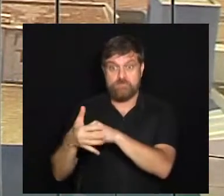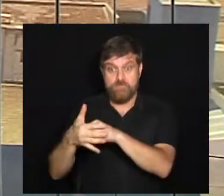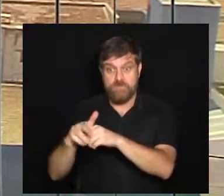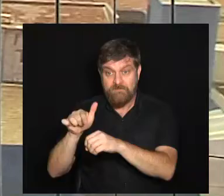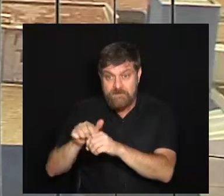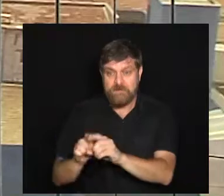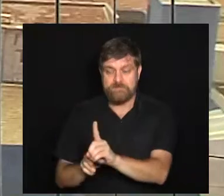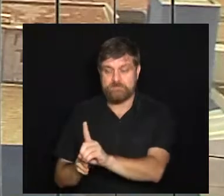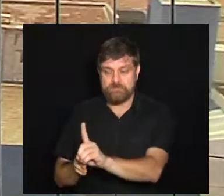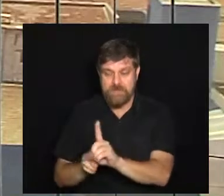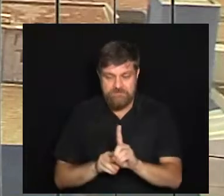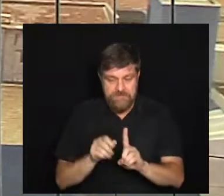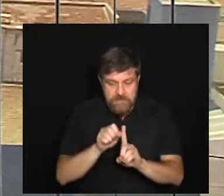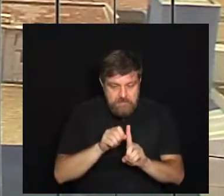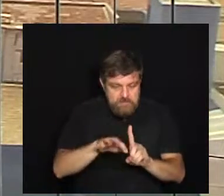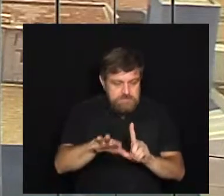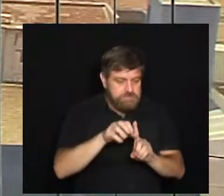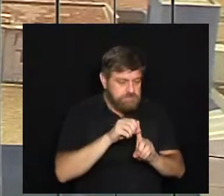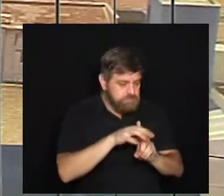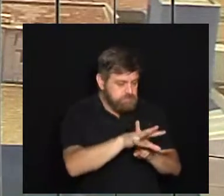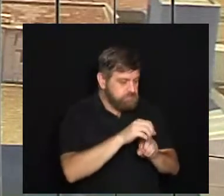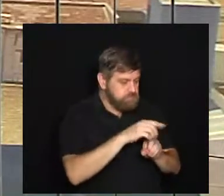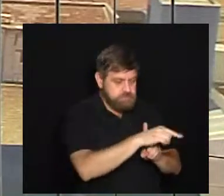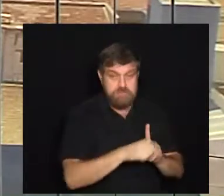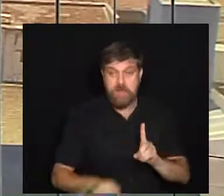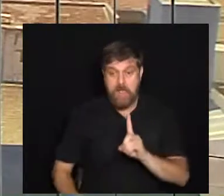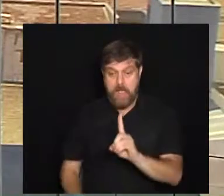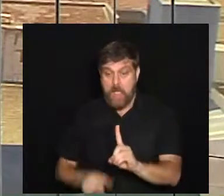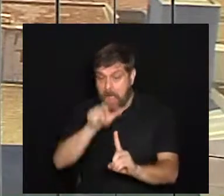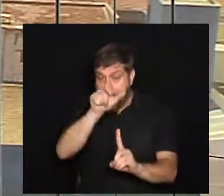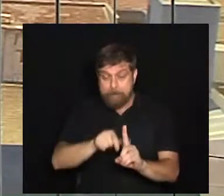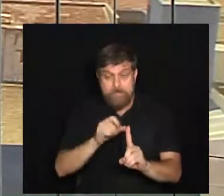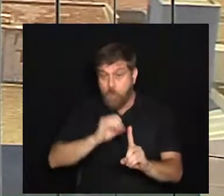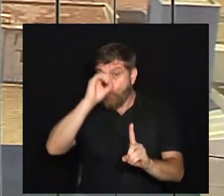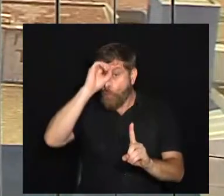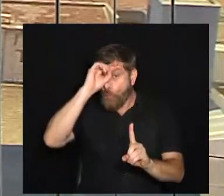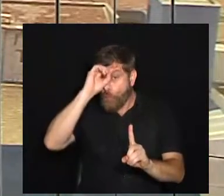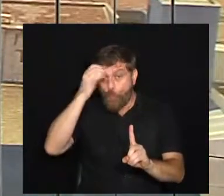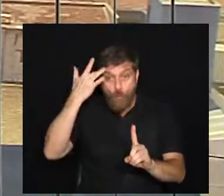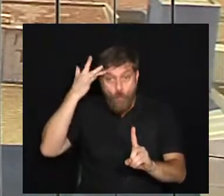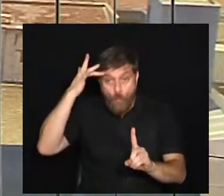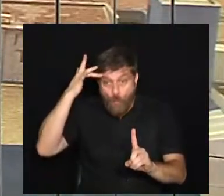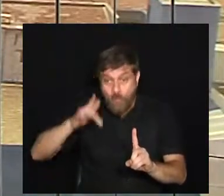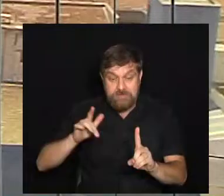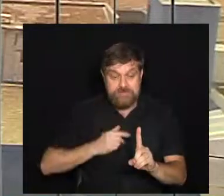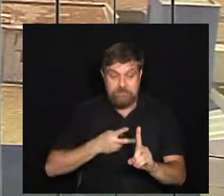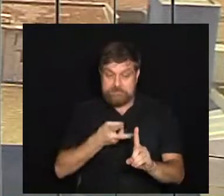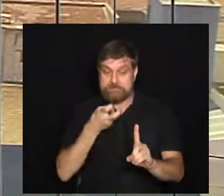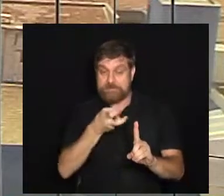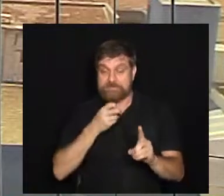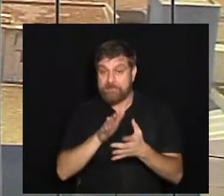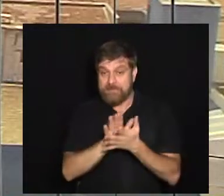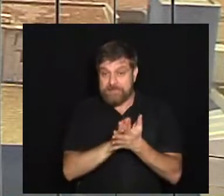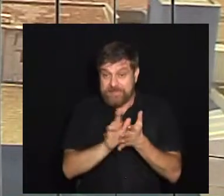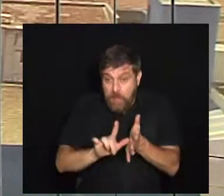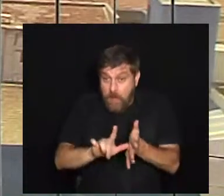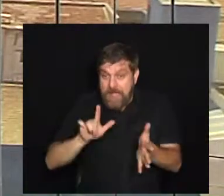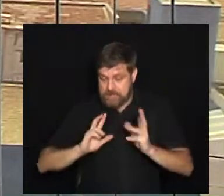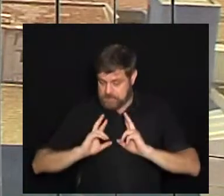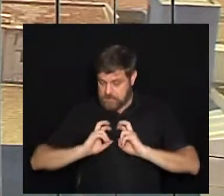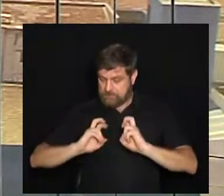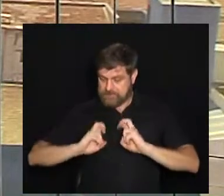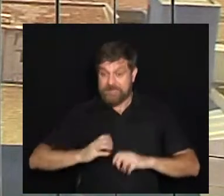grande porém que ela transmite a ainda quando a gente está numa situação assintomática da doença que quer dizer antes de evoluir